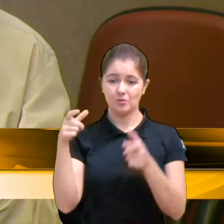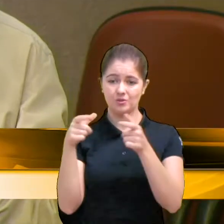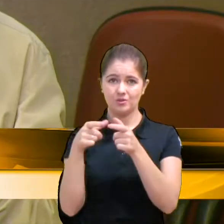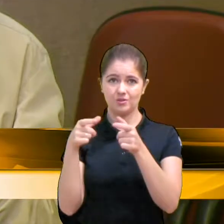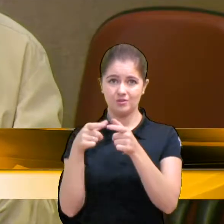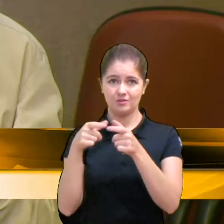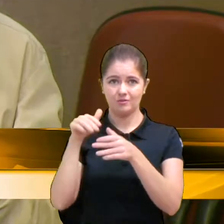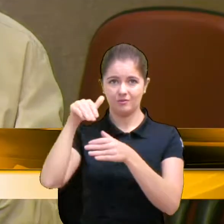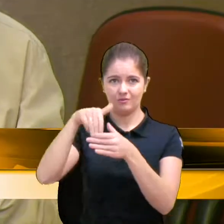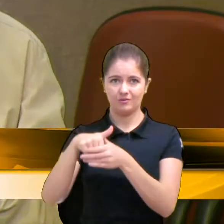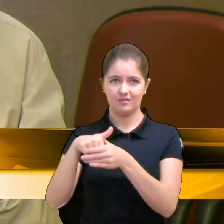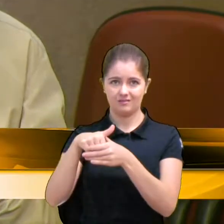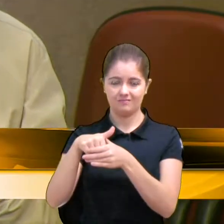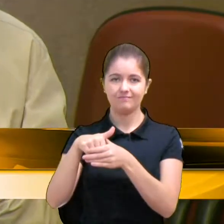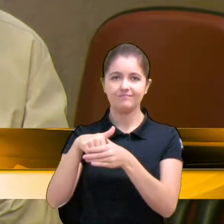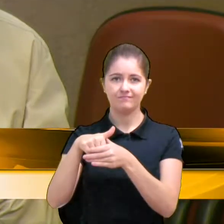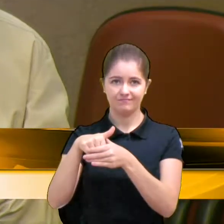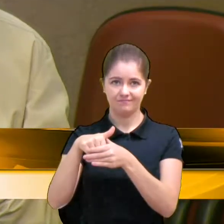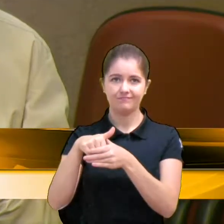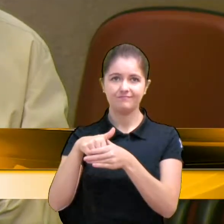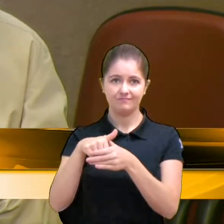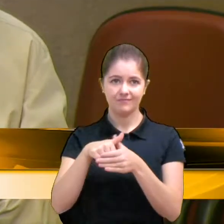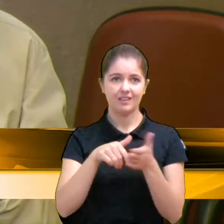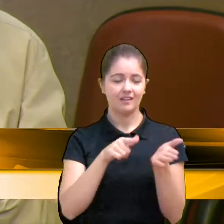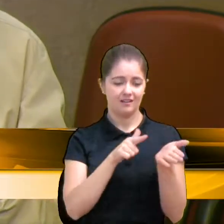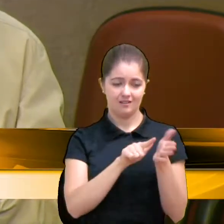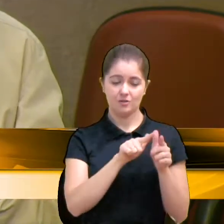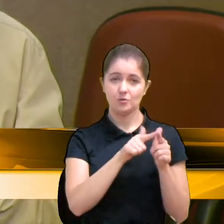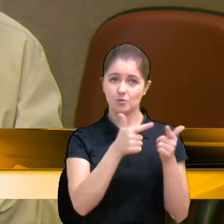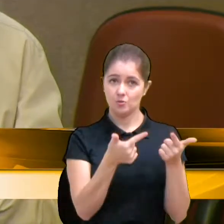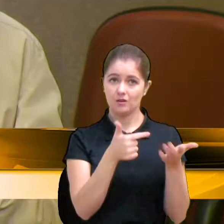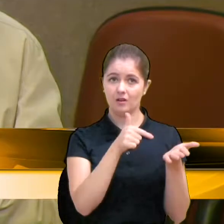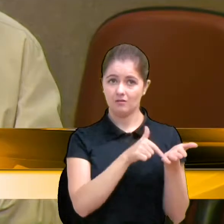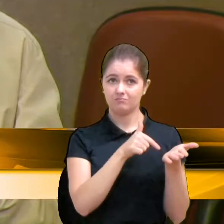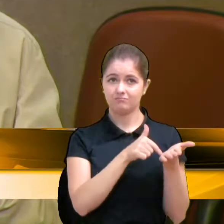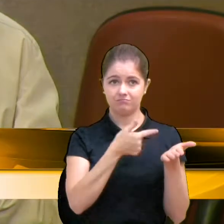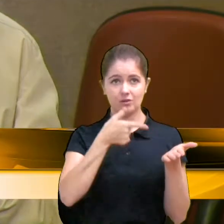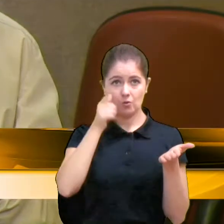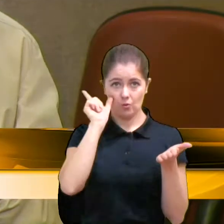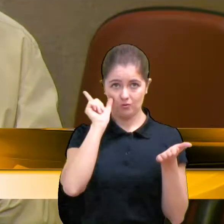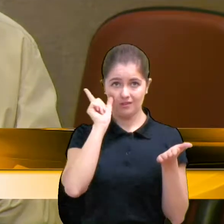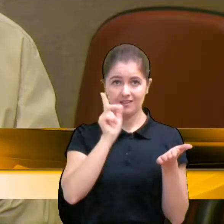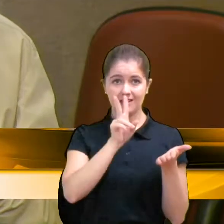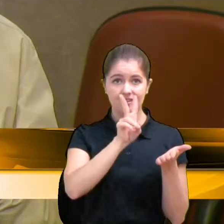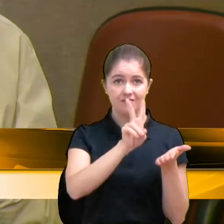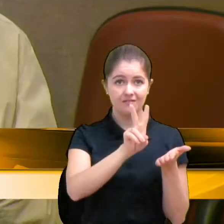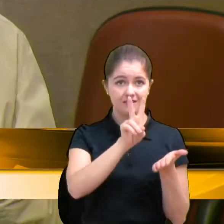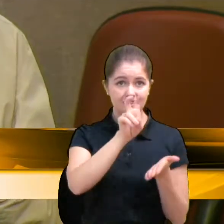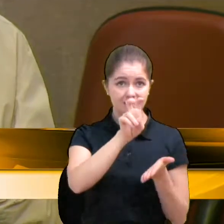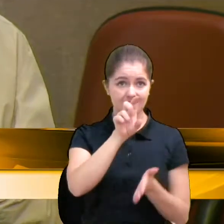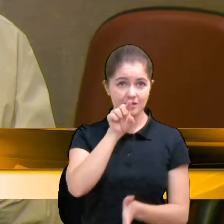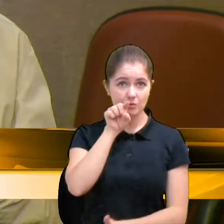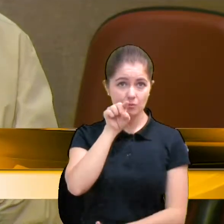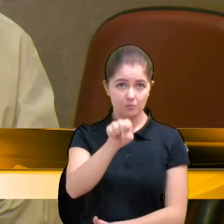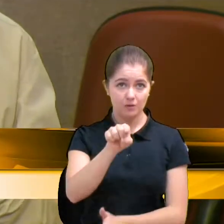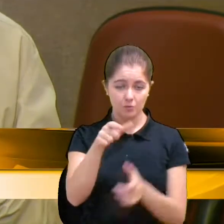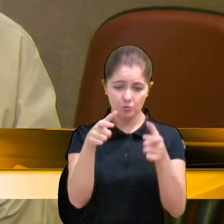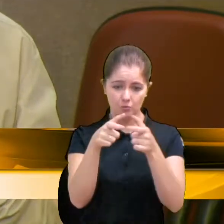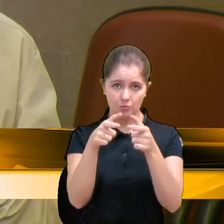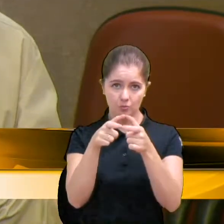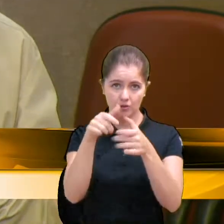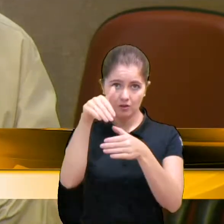eleitor. Está aqui, Estadão de São Paulo de ontem, 25 mil títulos de